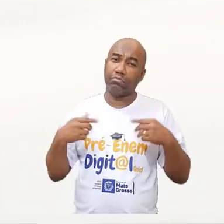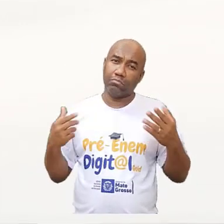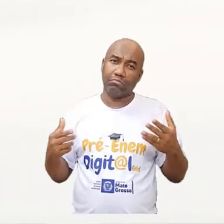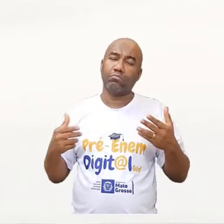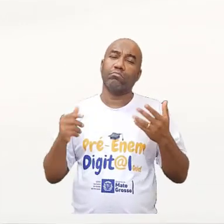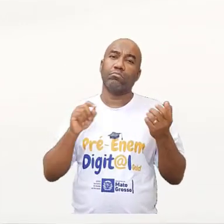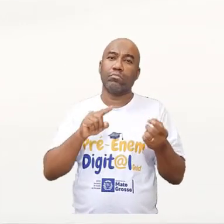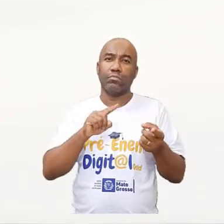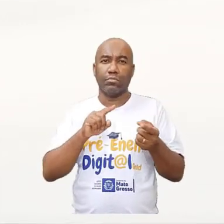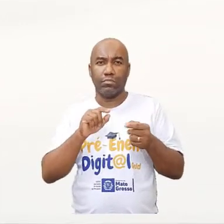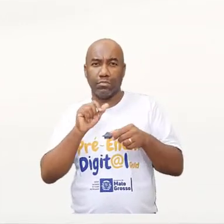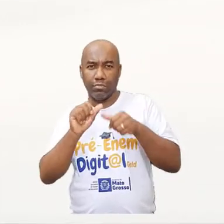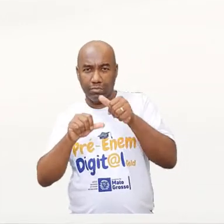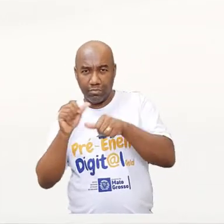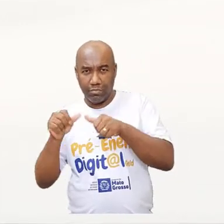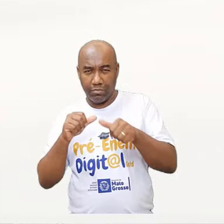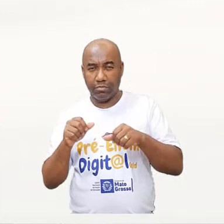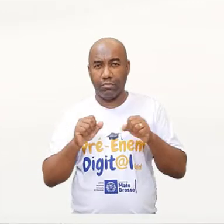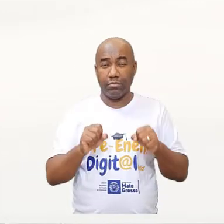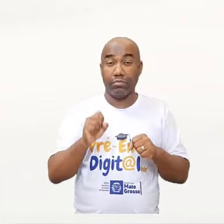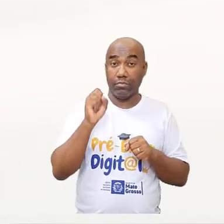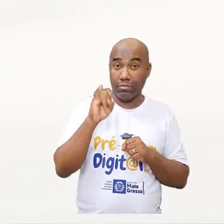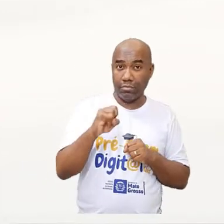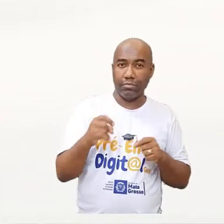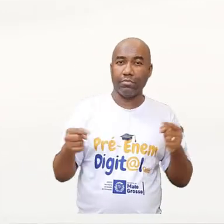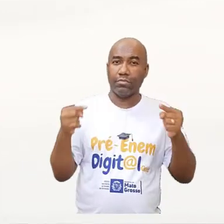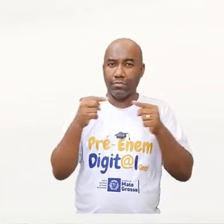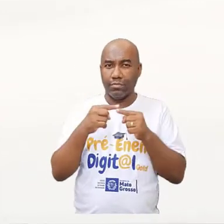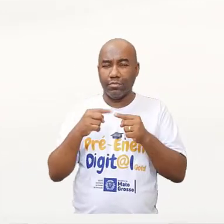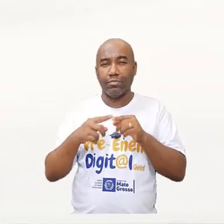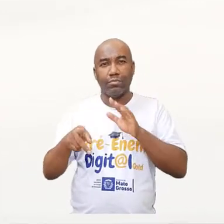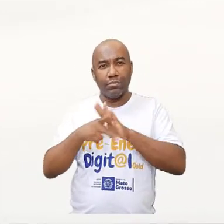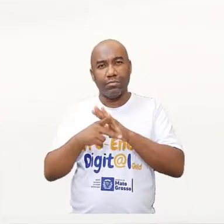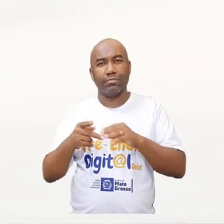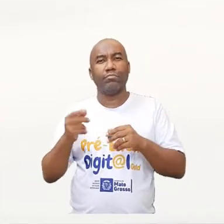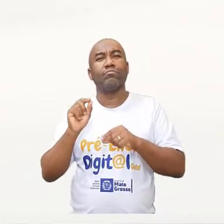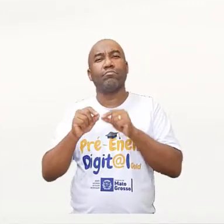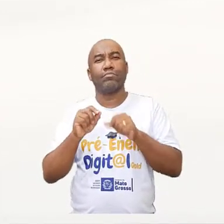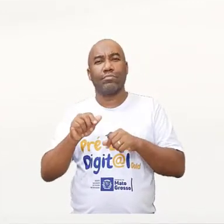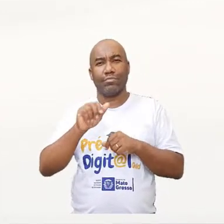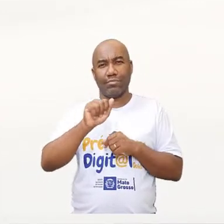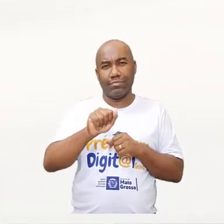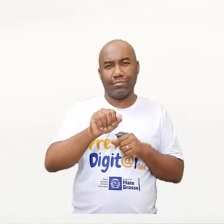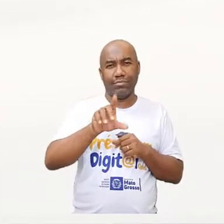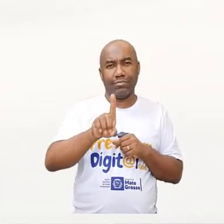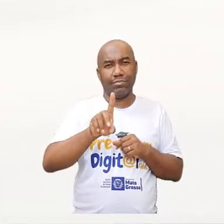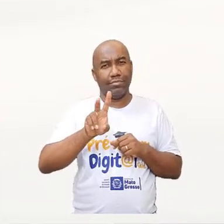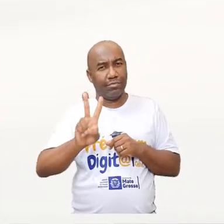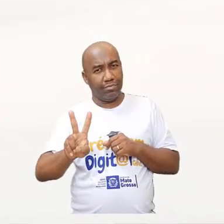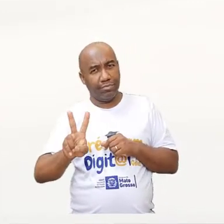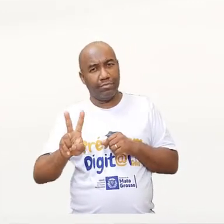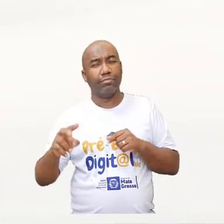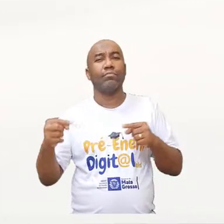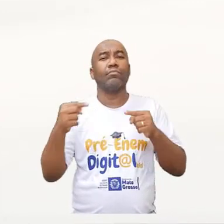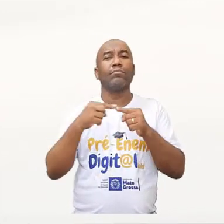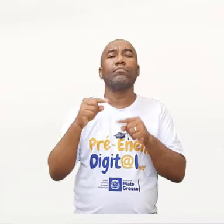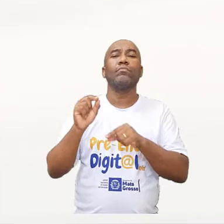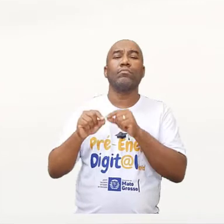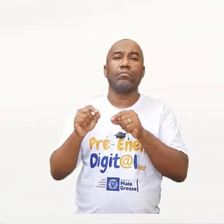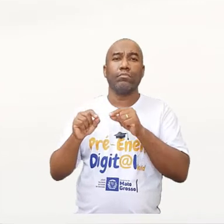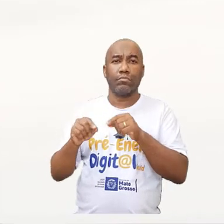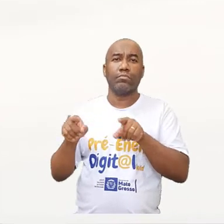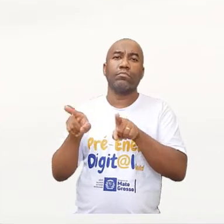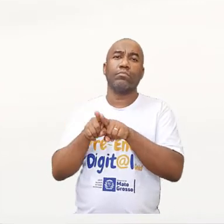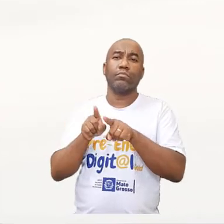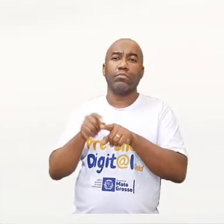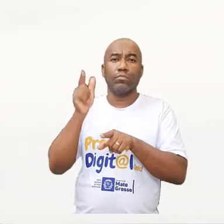variam. Porém, se funcionarem como advérbio, o sentido do verbo está realçando o